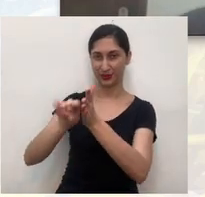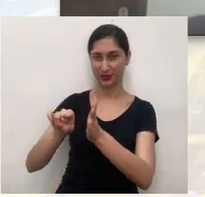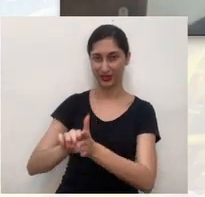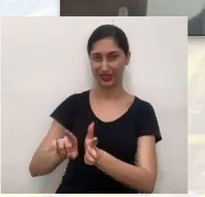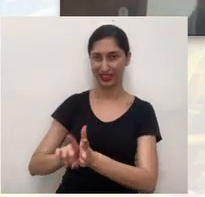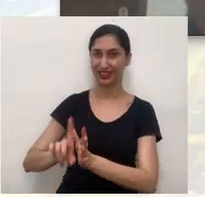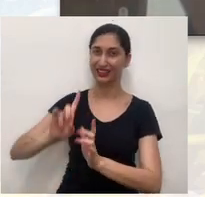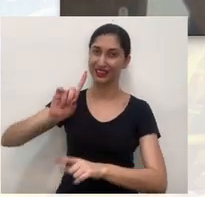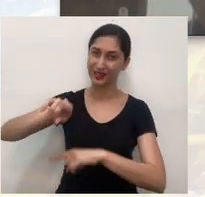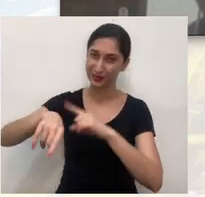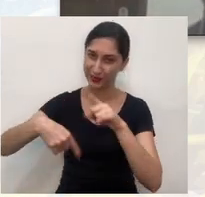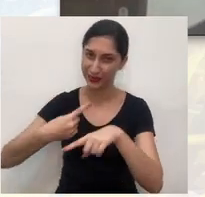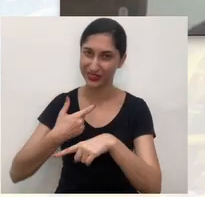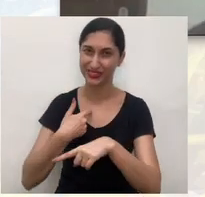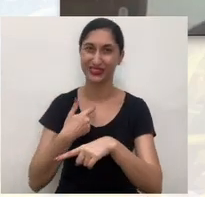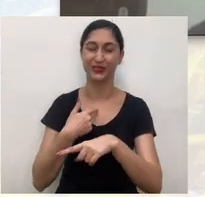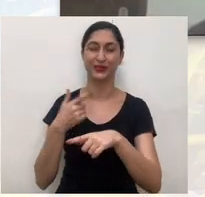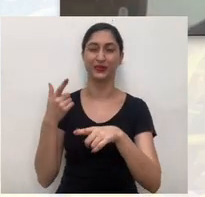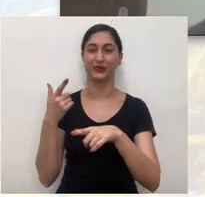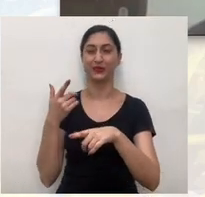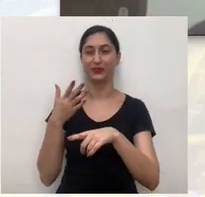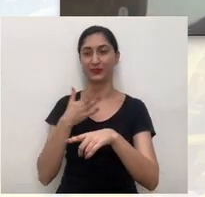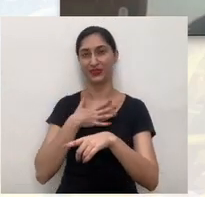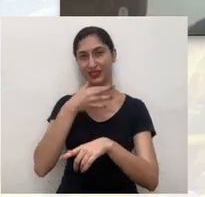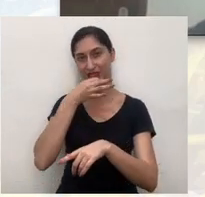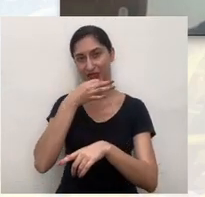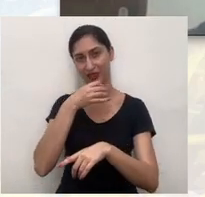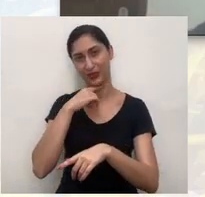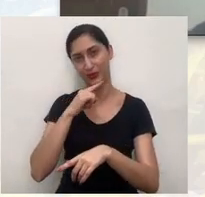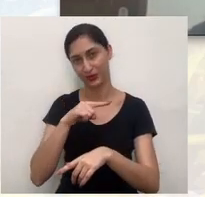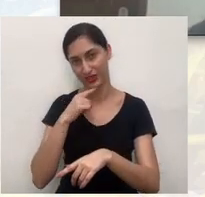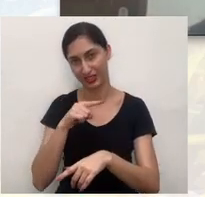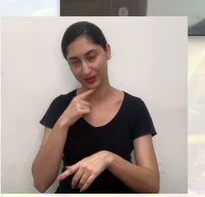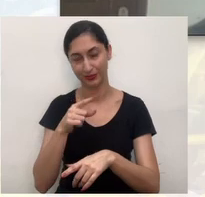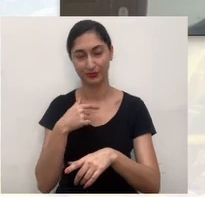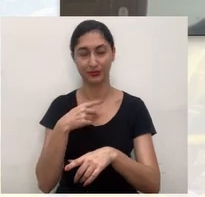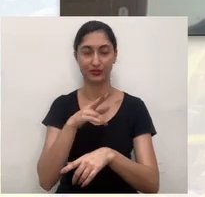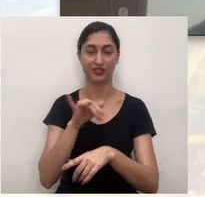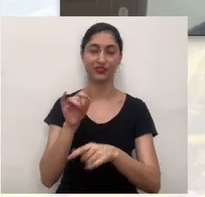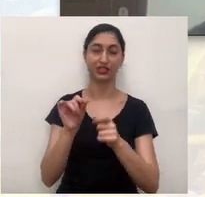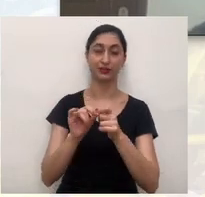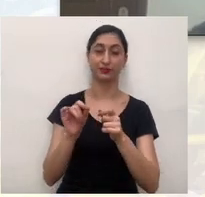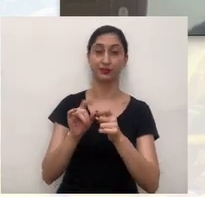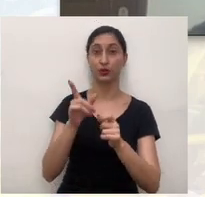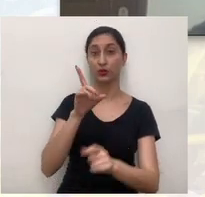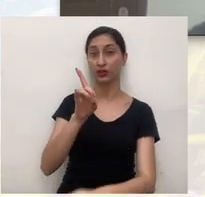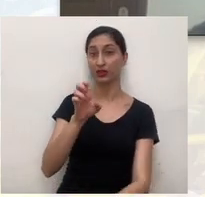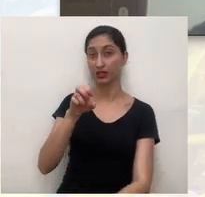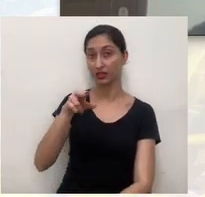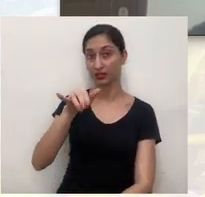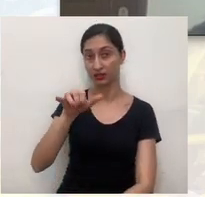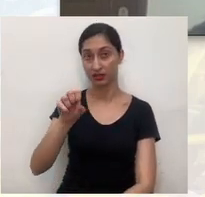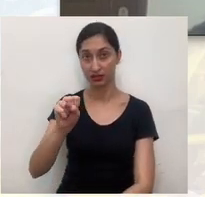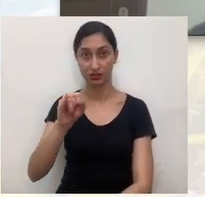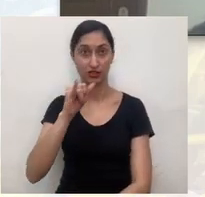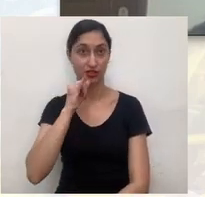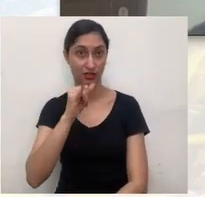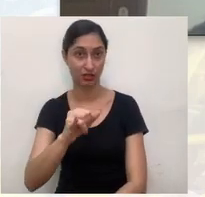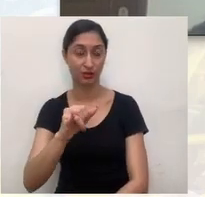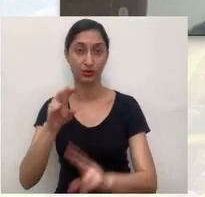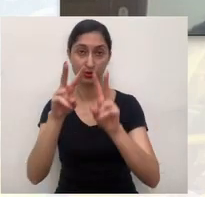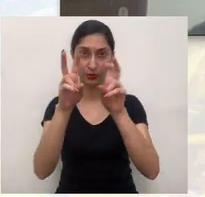retomo a minha dúvida também. O Denis Mar, ele enviou um comentário sobre a